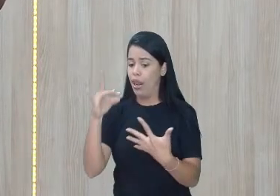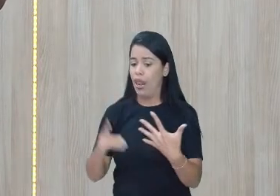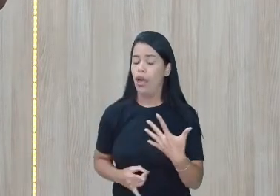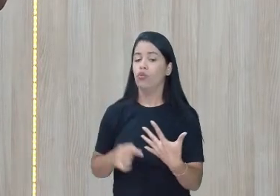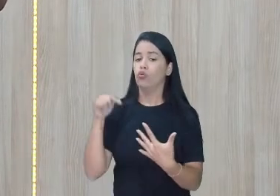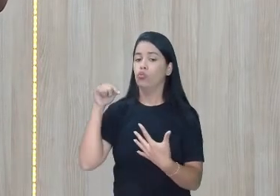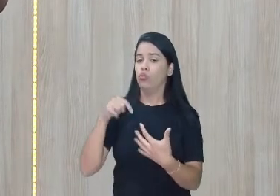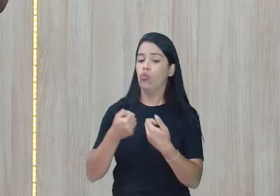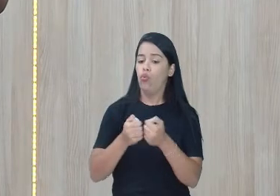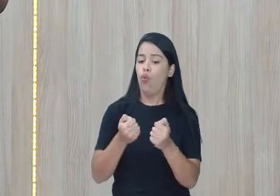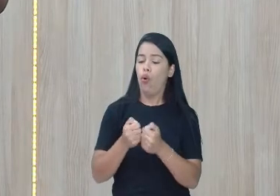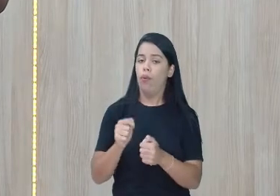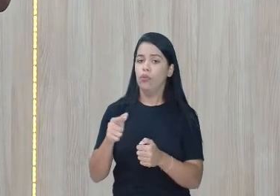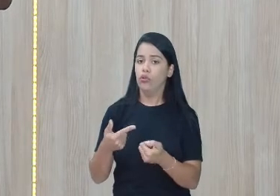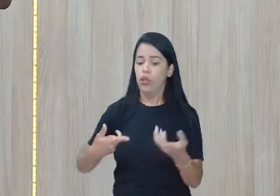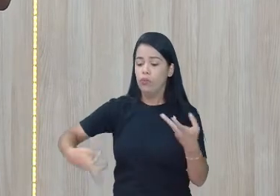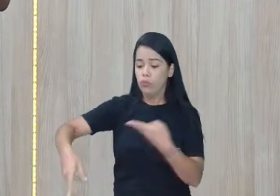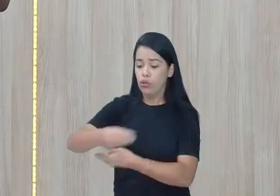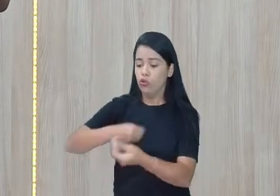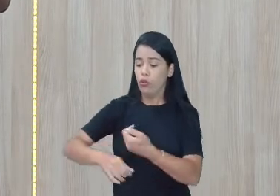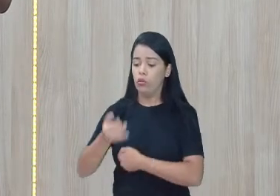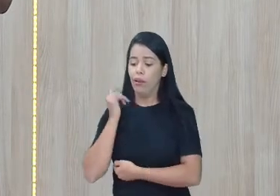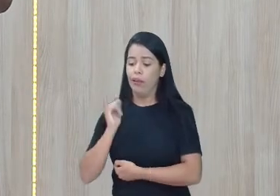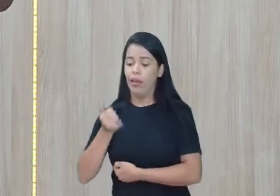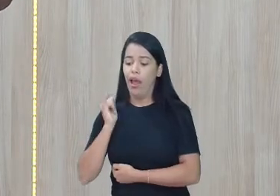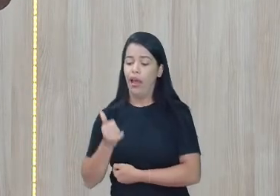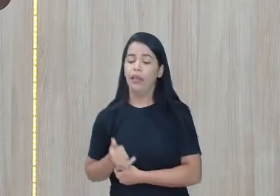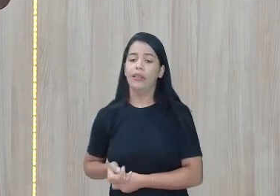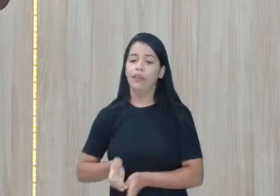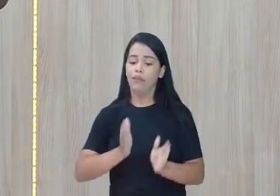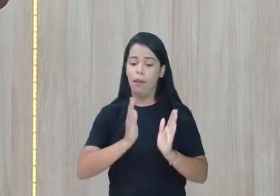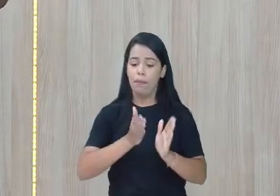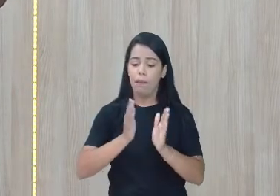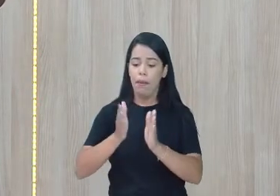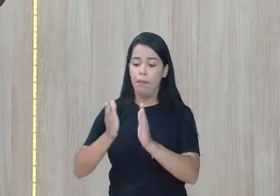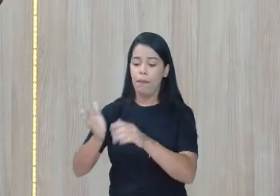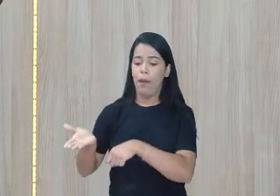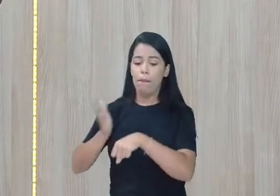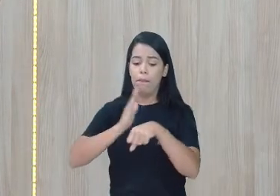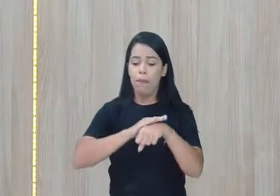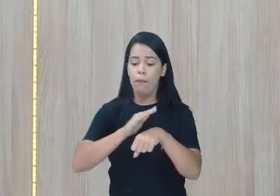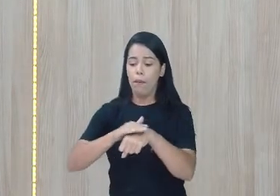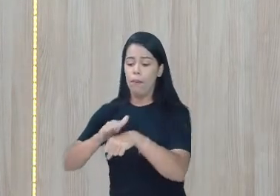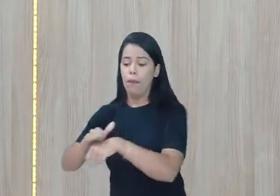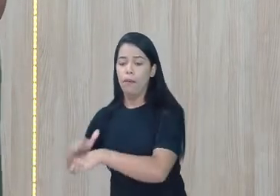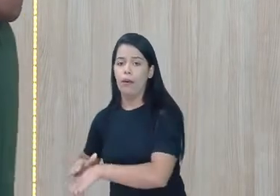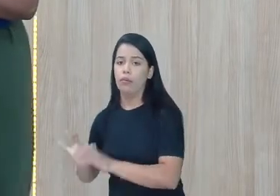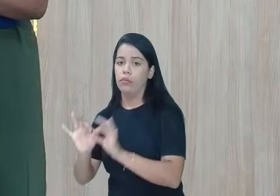objeto, misturado com a narrativa, com a enumeração de ações, certo?